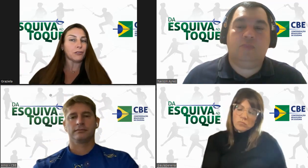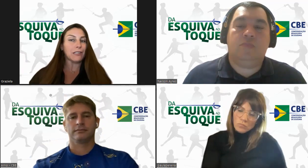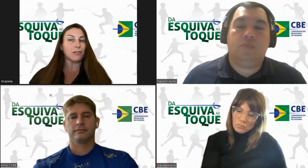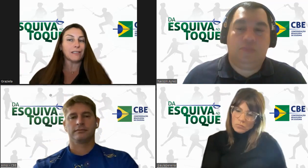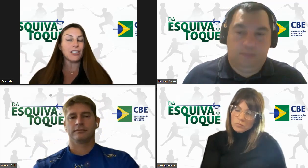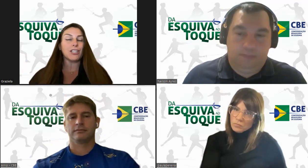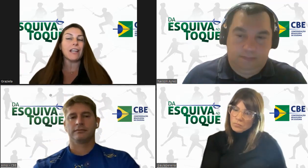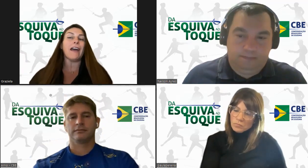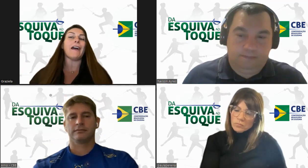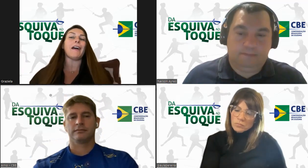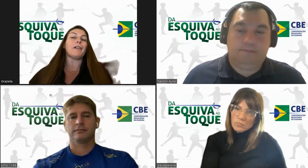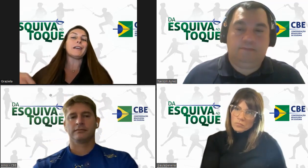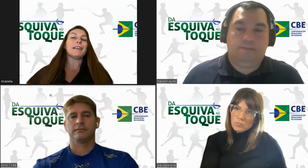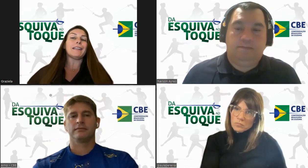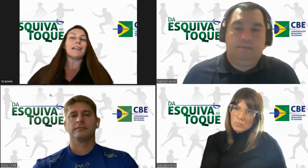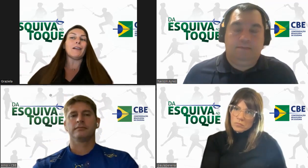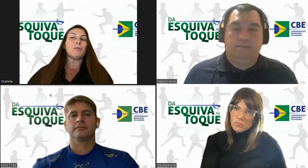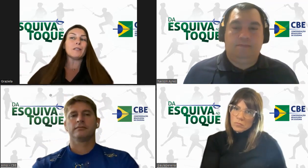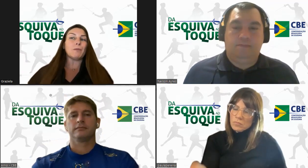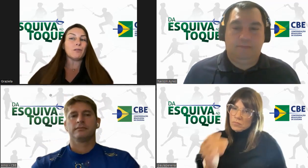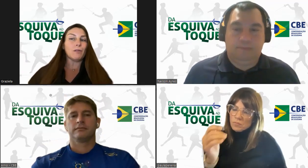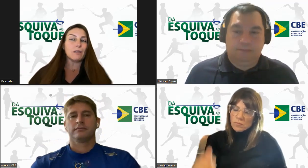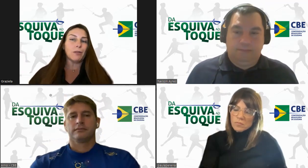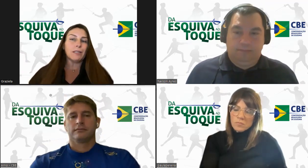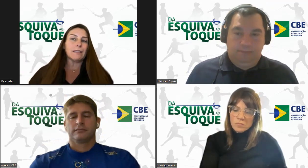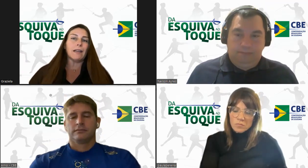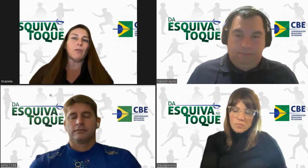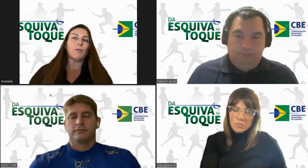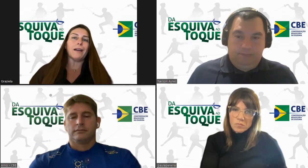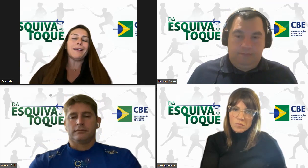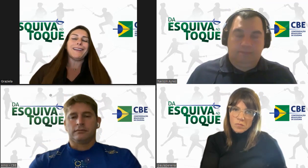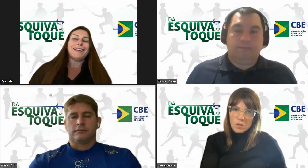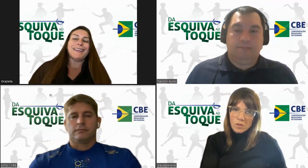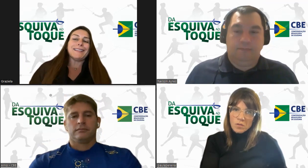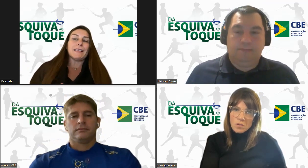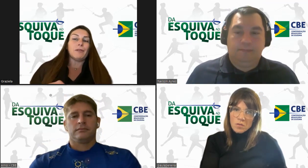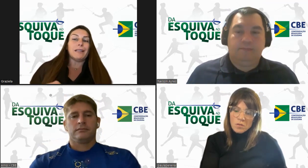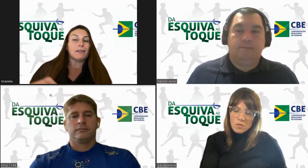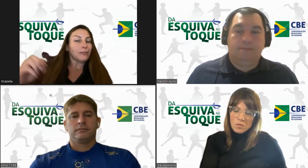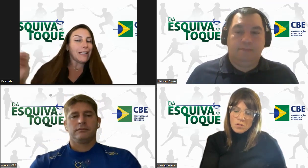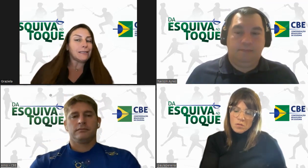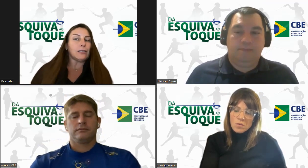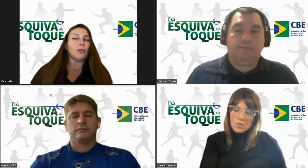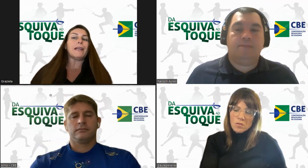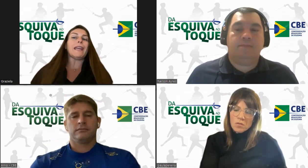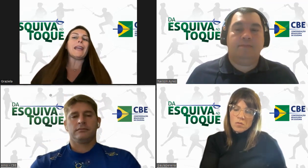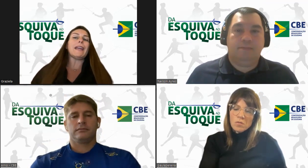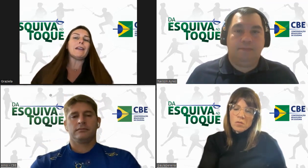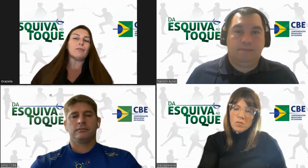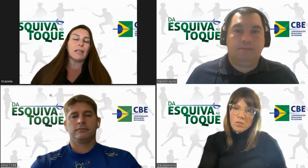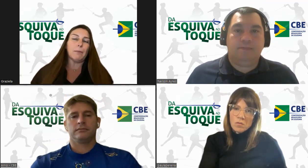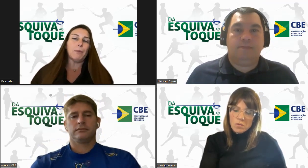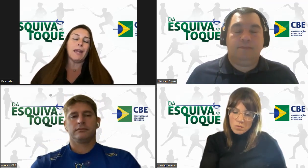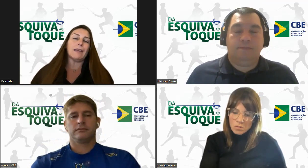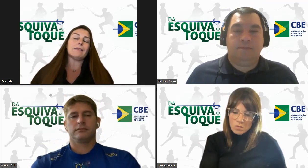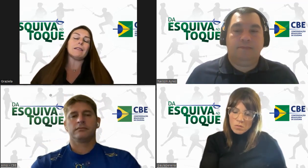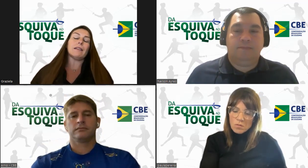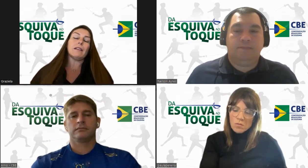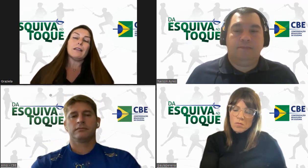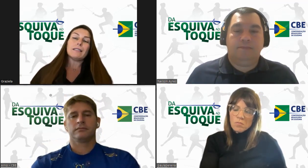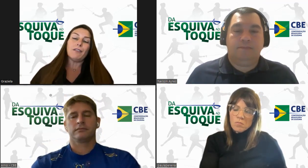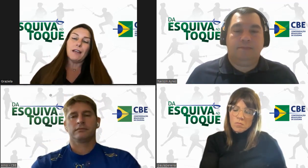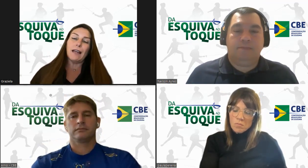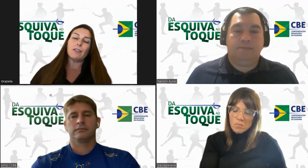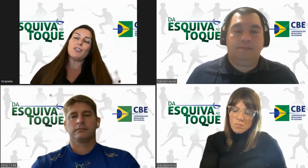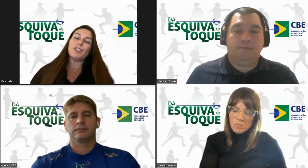desconforto gastrointestinal né algumas pessoas podem ter alguma reação aí de vontade de ir no banheiro de repente